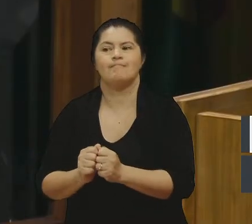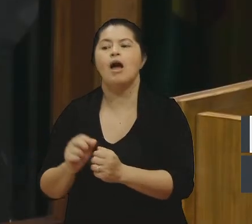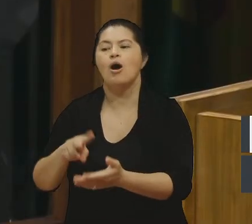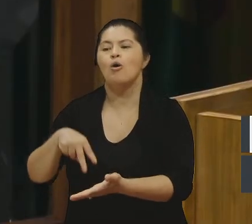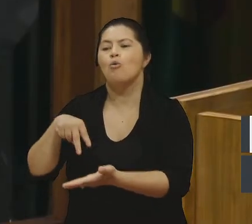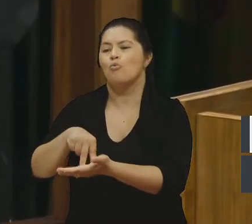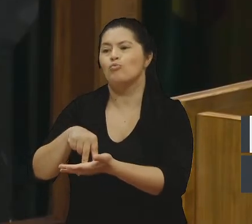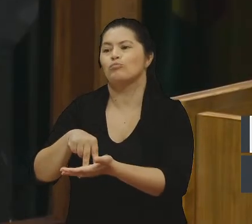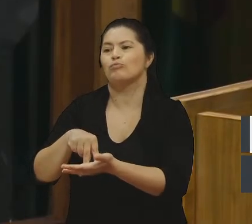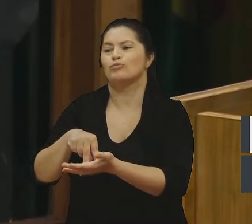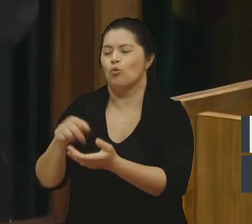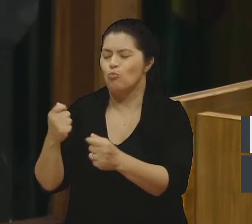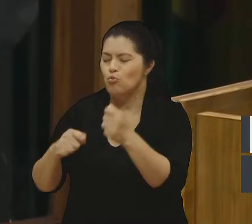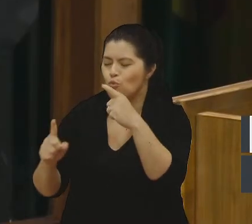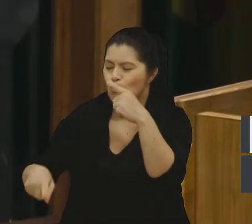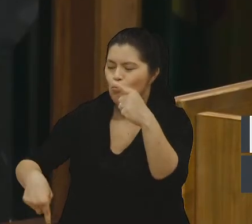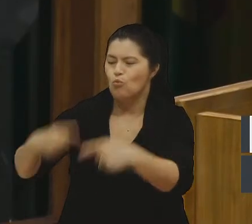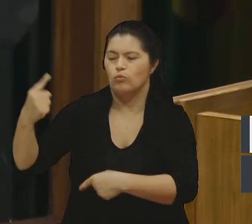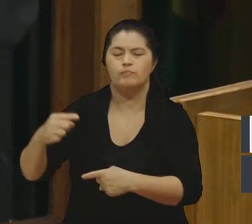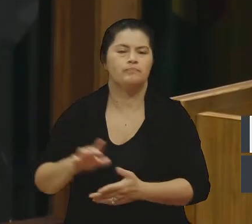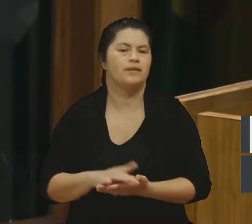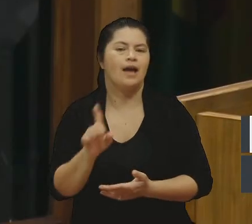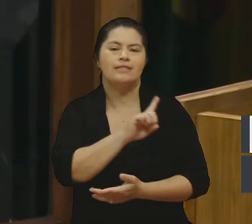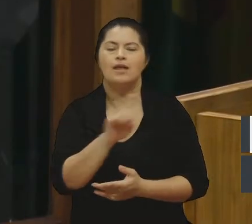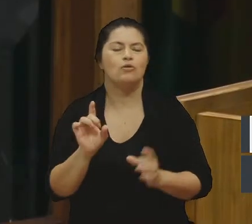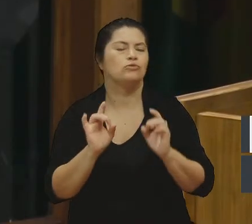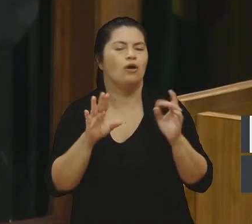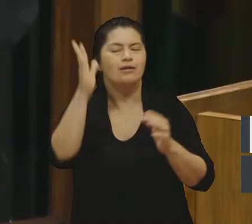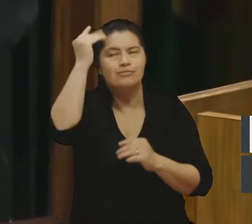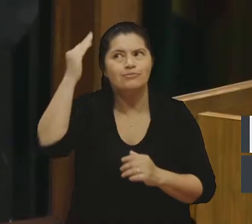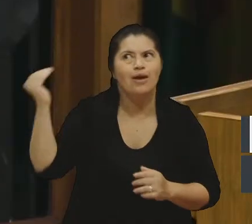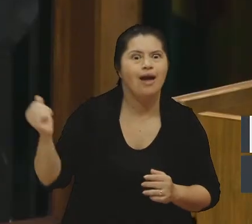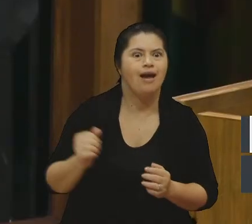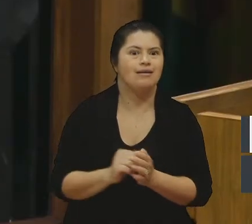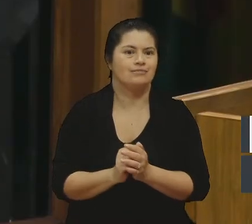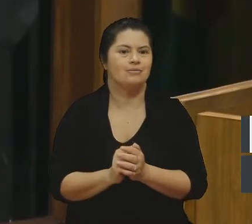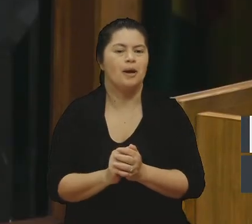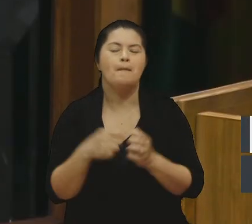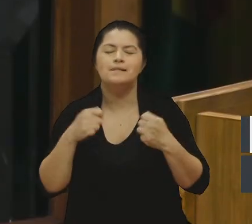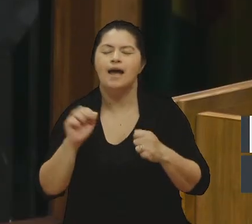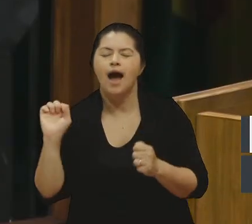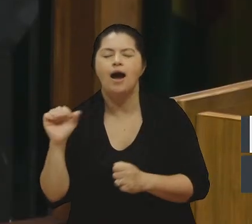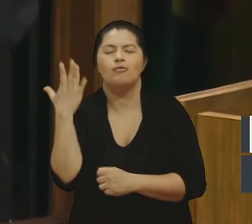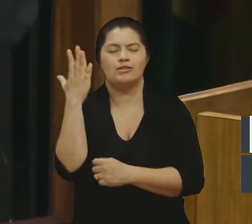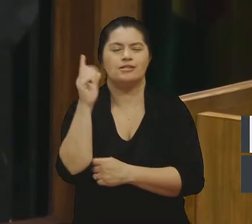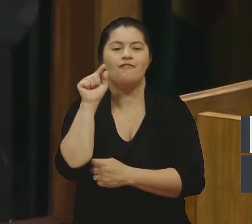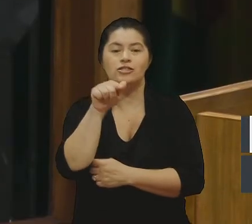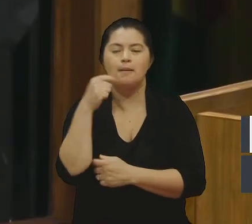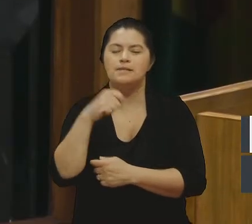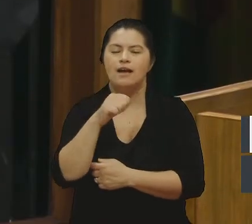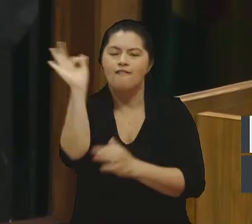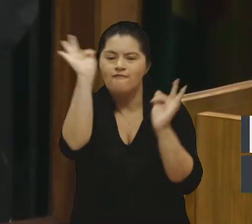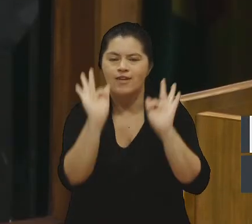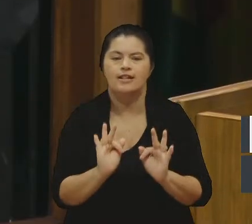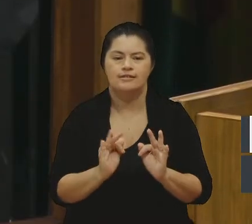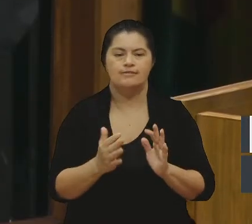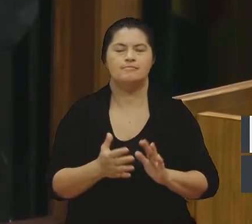enfiar na nossa cabeça. Não é só sobre lucro, não é sobre ter sucesso. Isso aqui tem que acontecer, tá? Tem que ser feliz. Pode